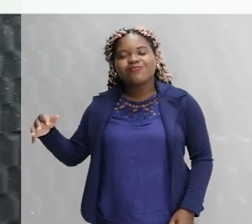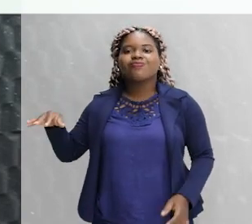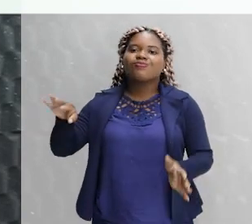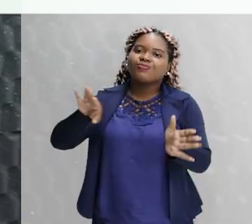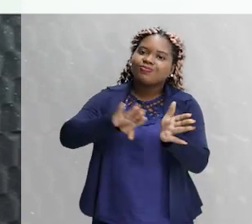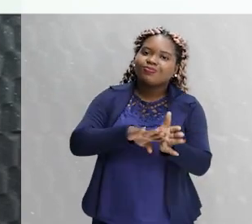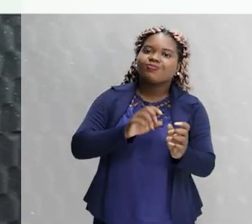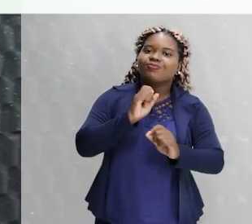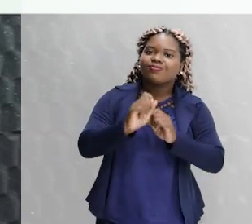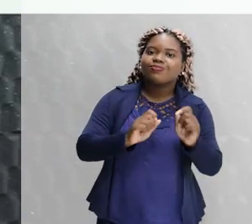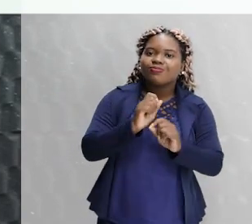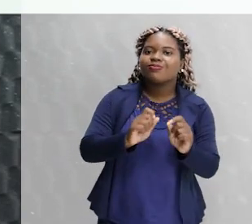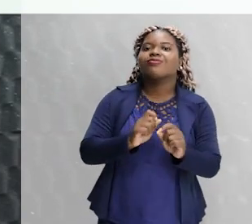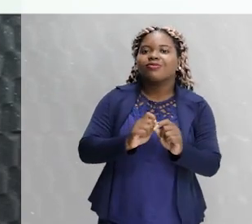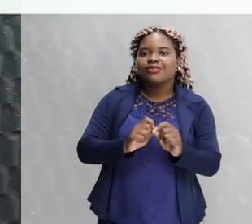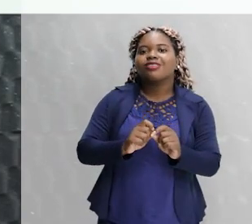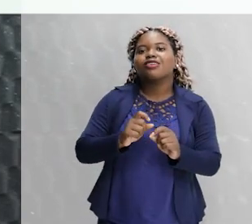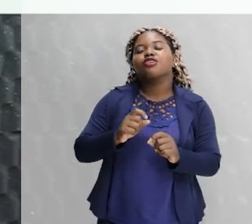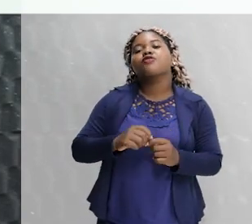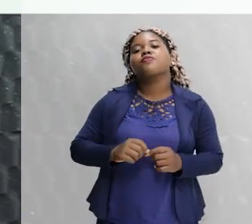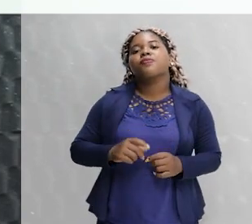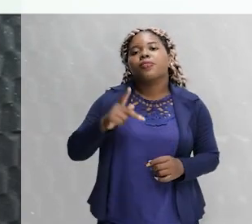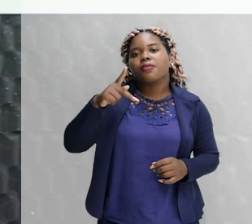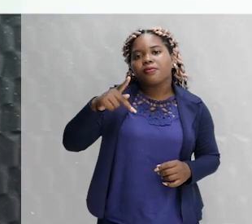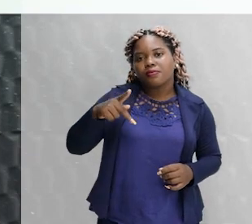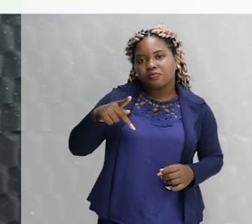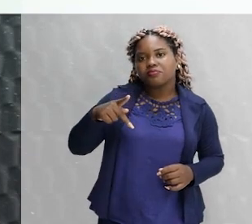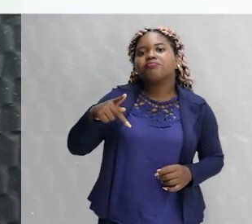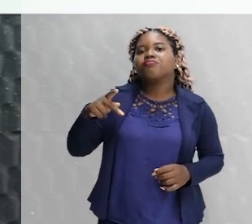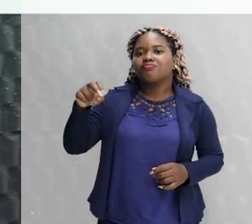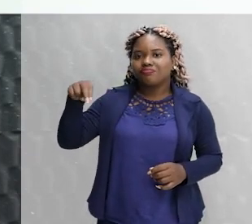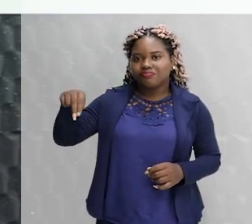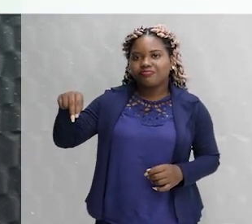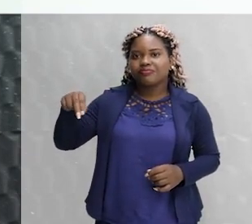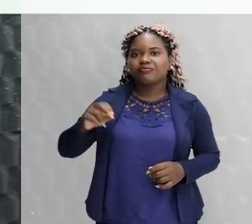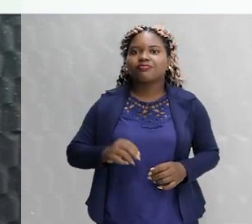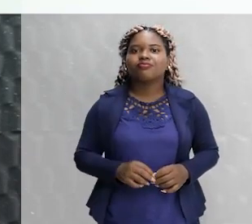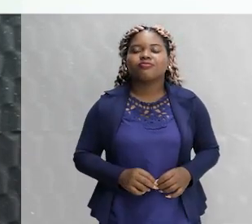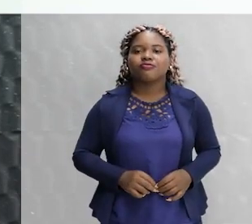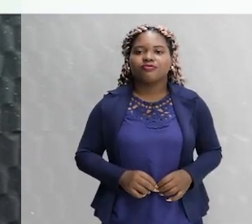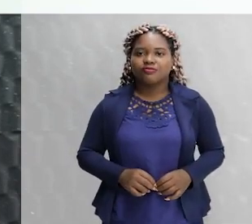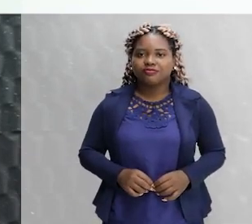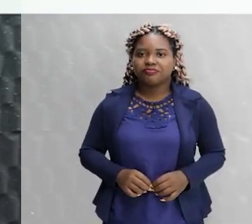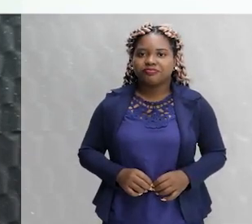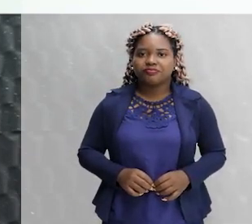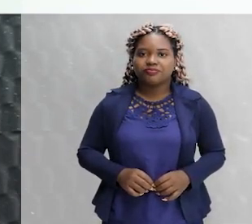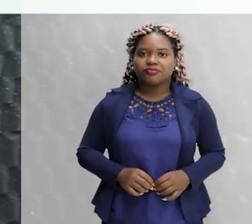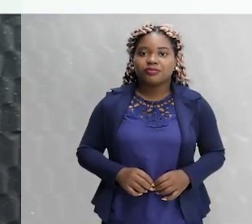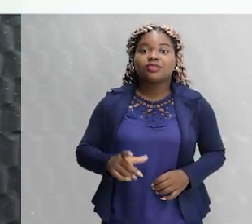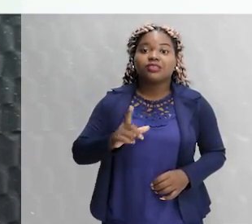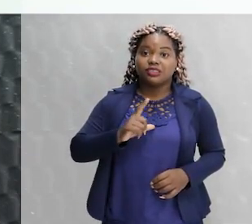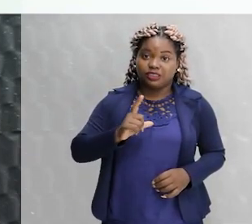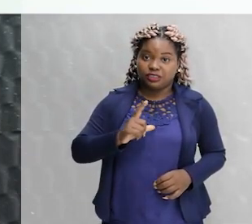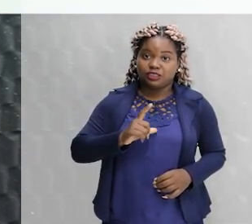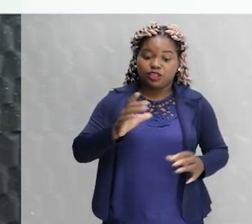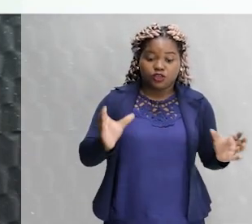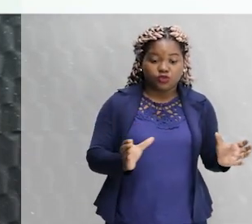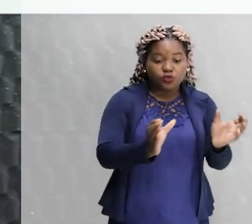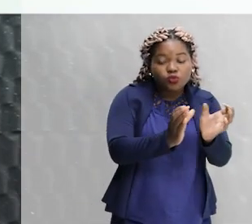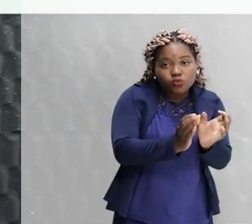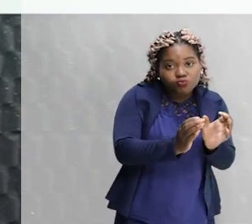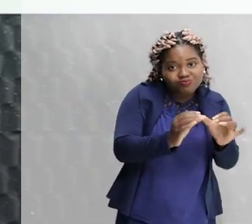até chegar nesse último dado xn, que tem um peso também, vou chamar de pn. Então você tem um conjunto